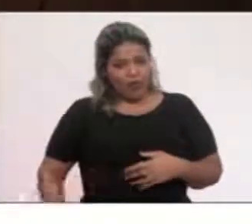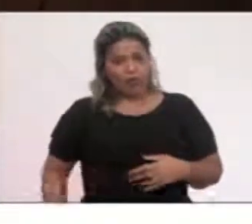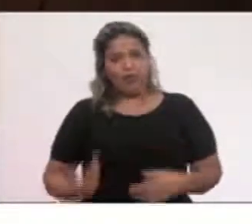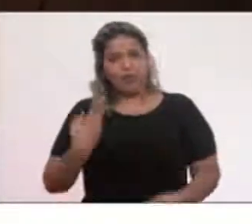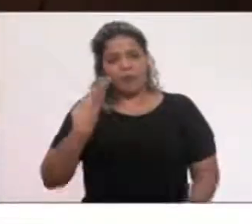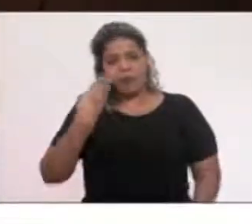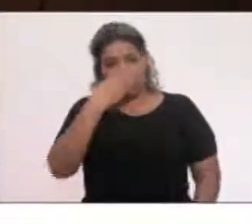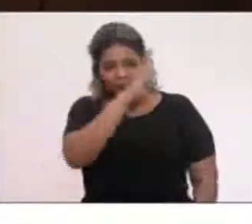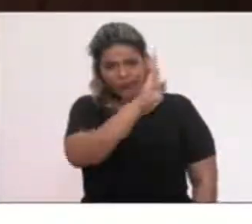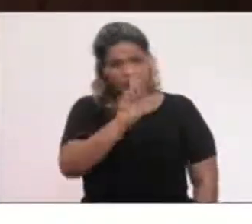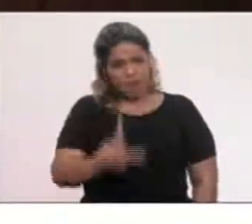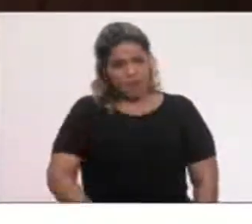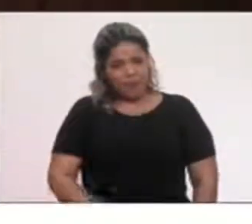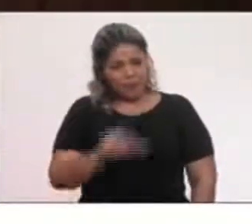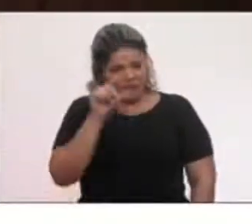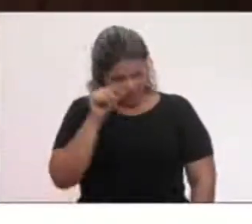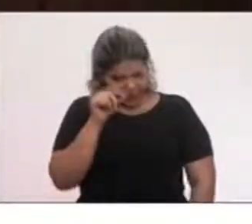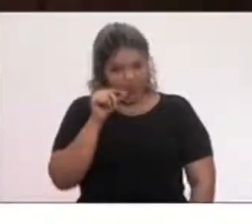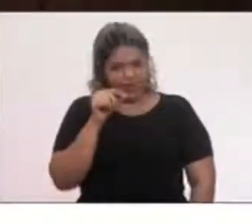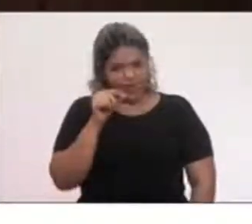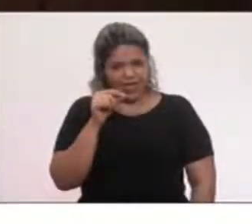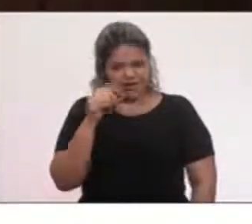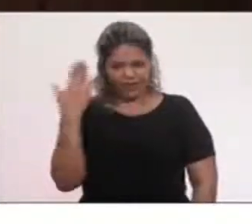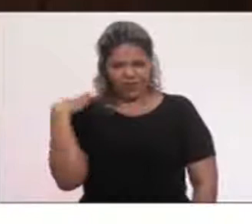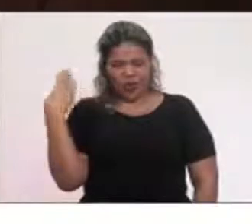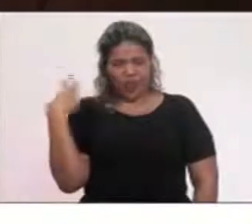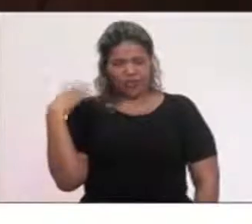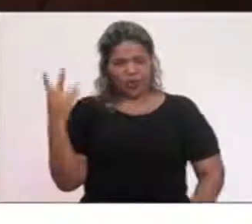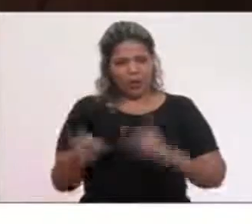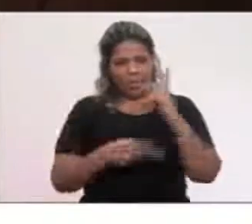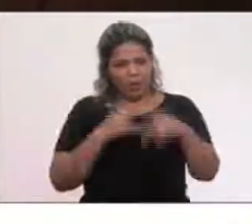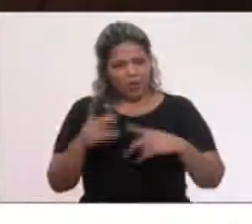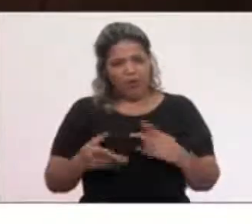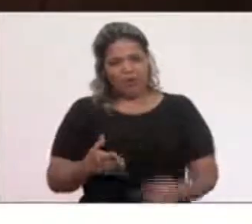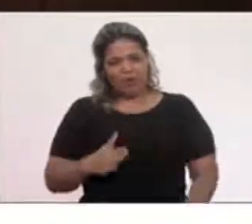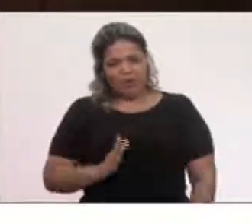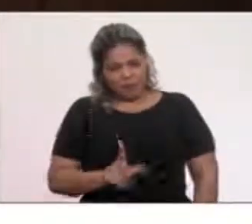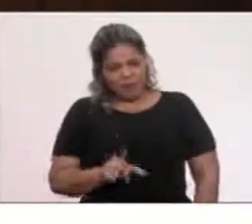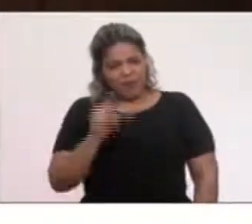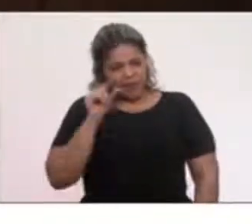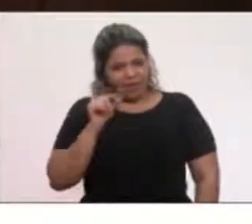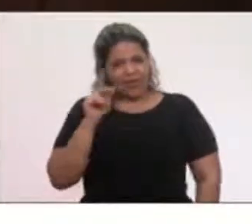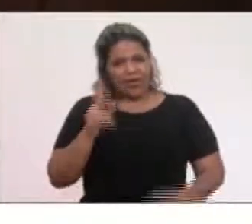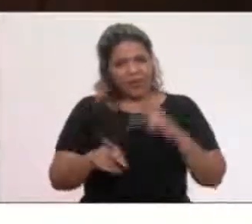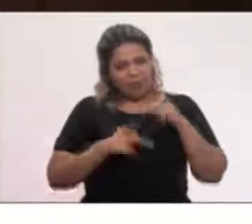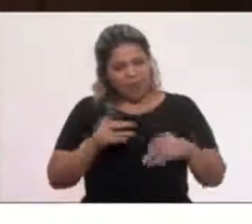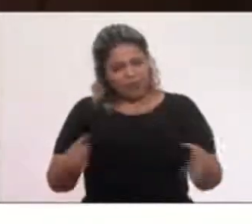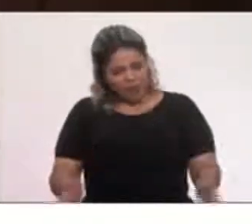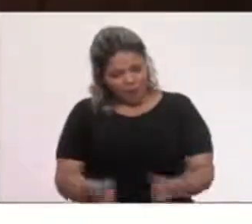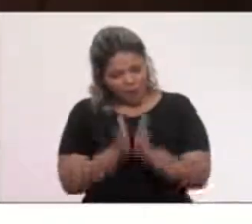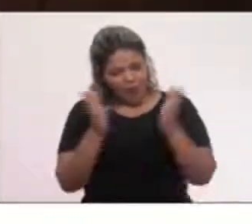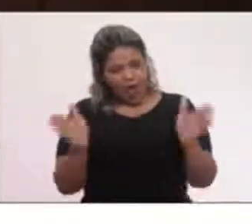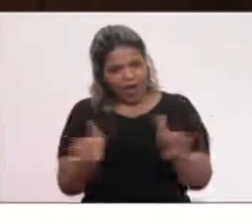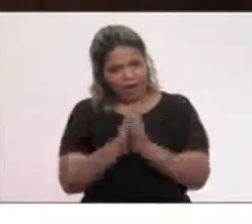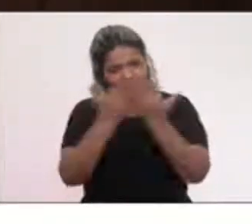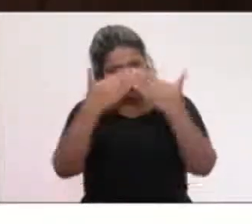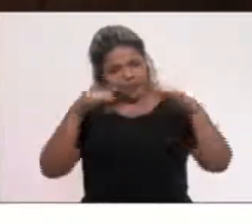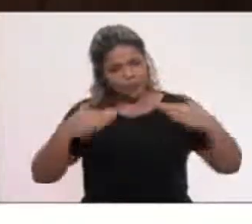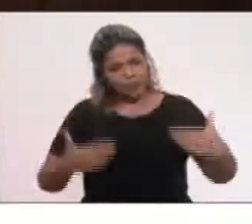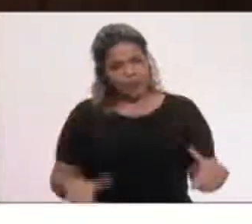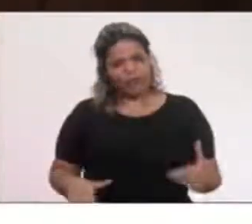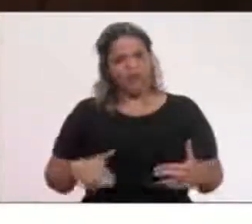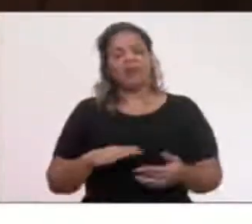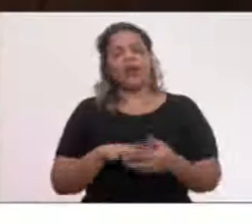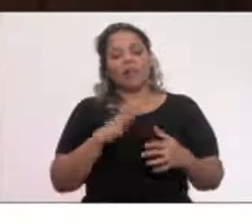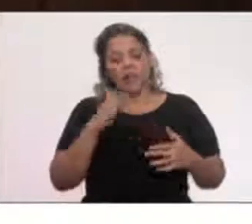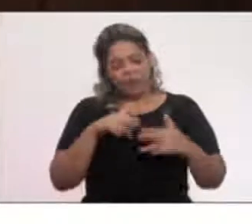Bolsonaro prefere virar as contas para o povo, prefere deixar o povo na pobreza e desmontar a política de seguridade social. Por